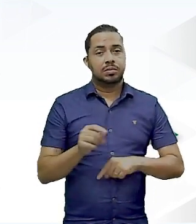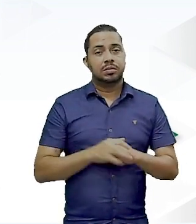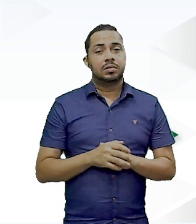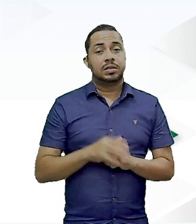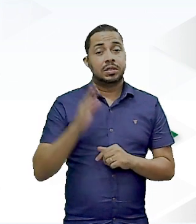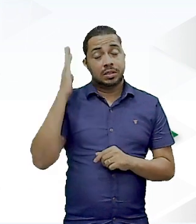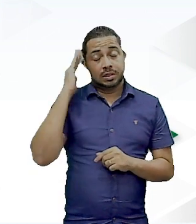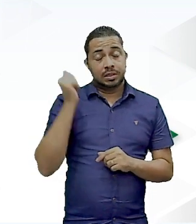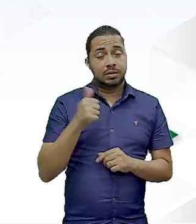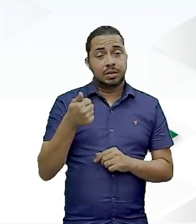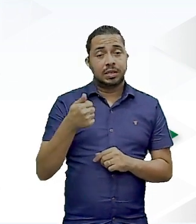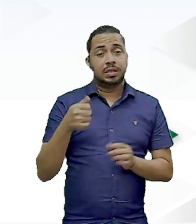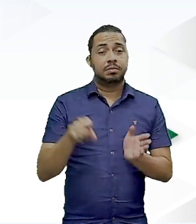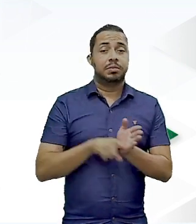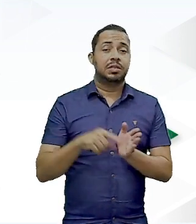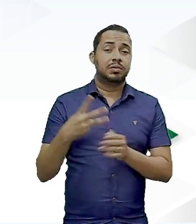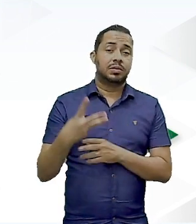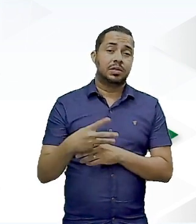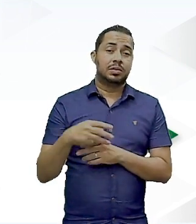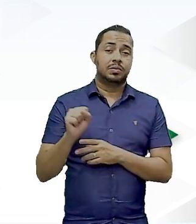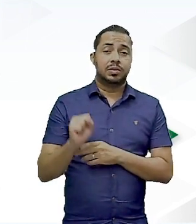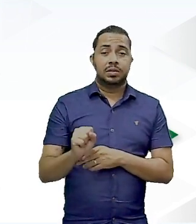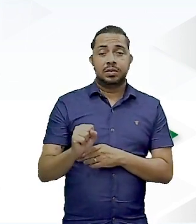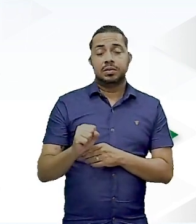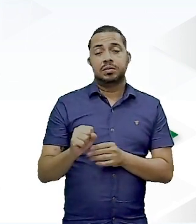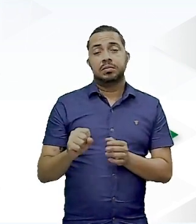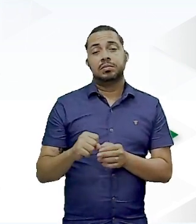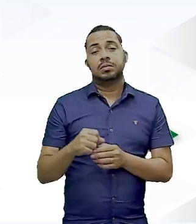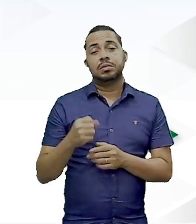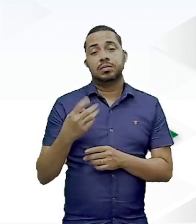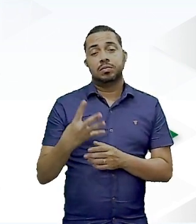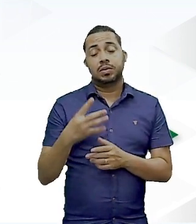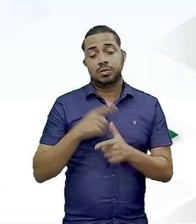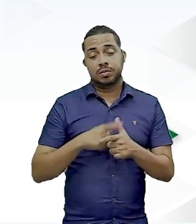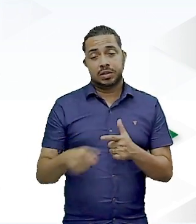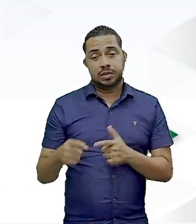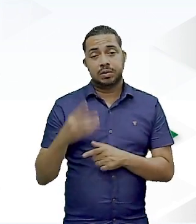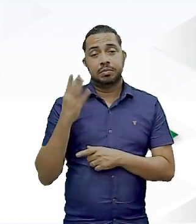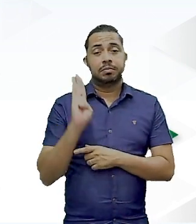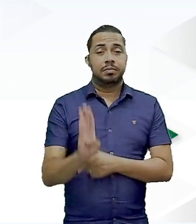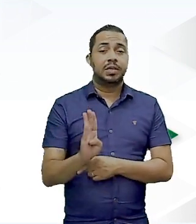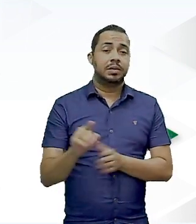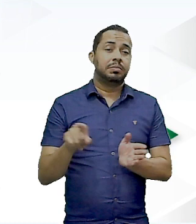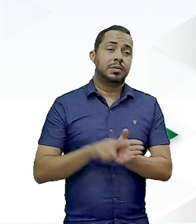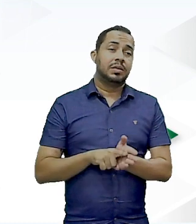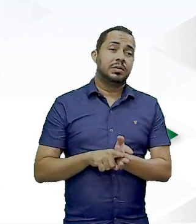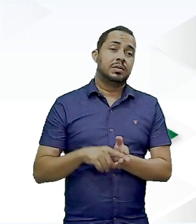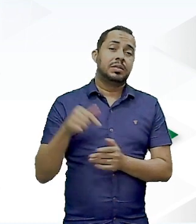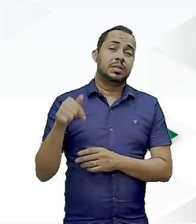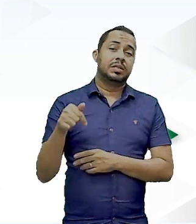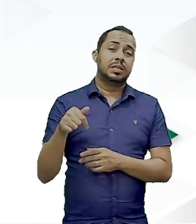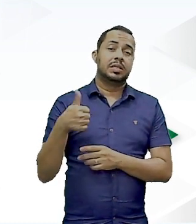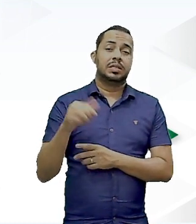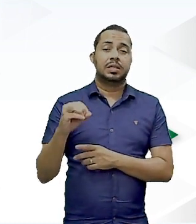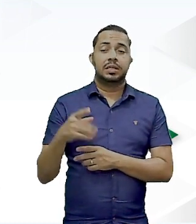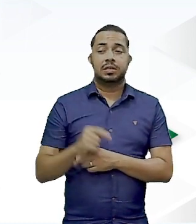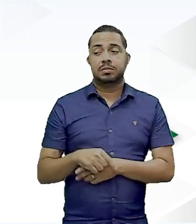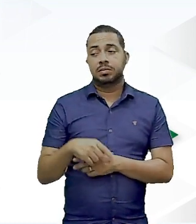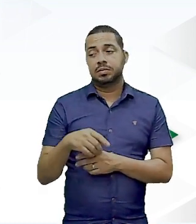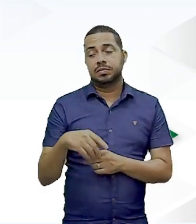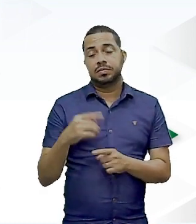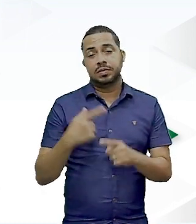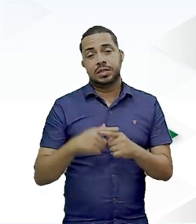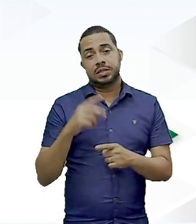Sabe-se que A é menos 3 oitavos vezes menos 4 terços e B é igual a menos 7 décimos vezes 5